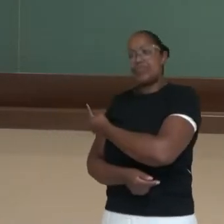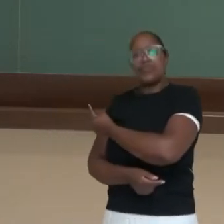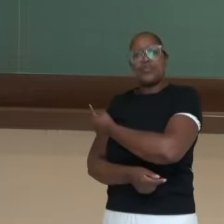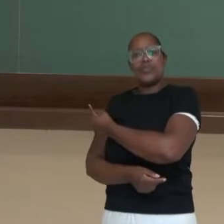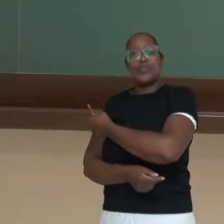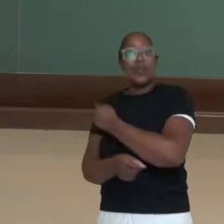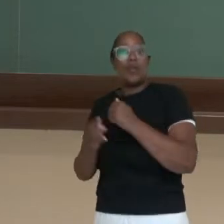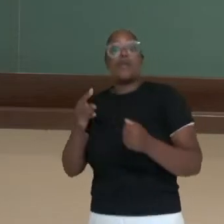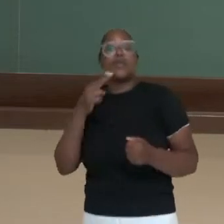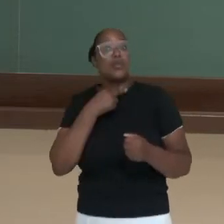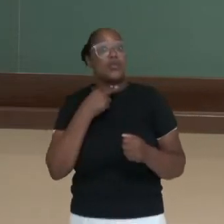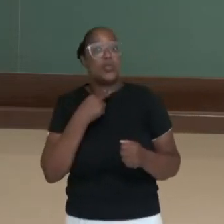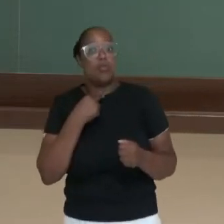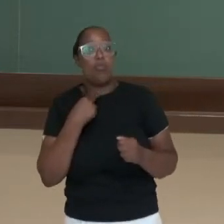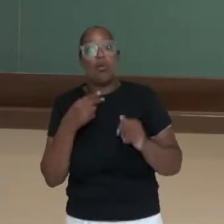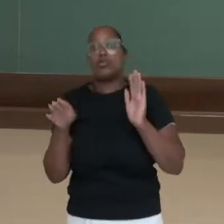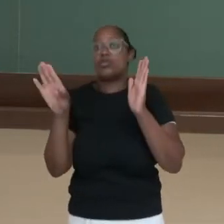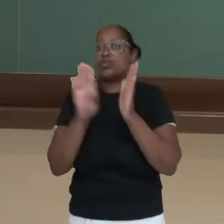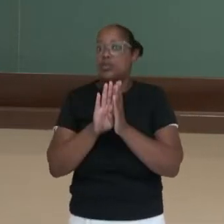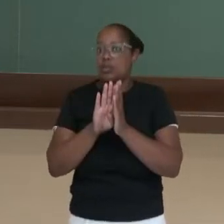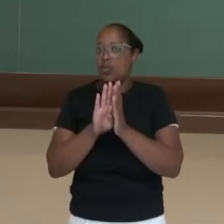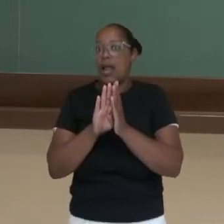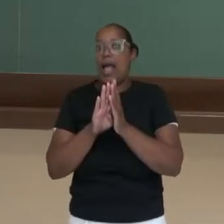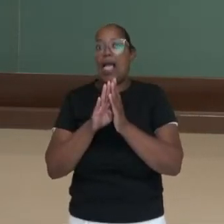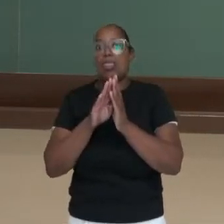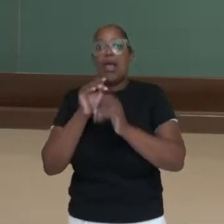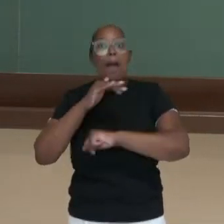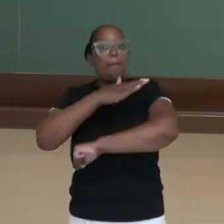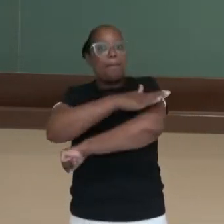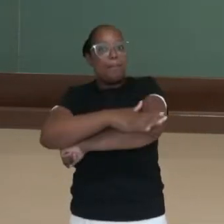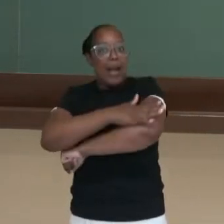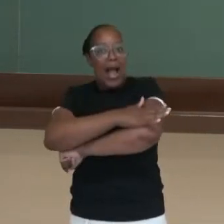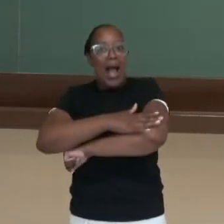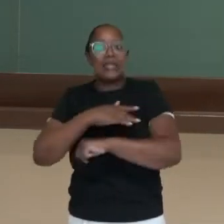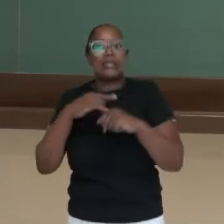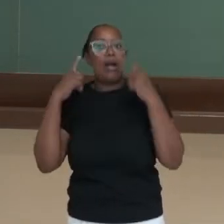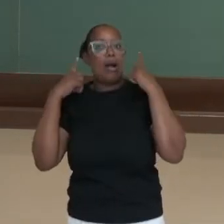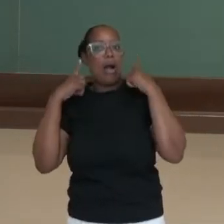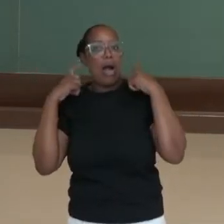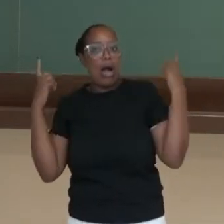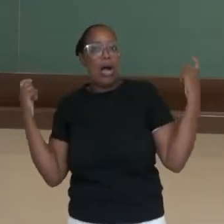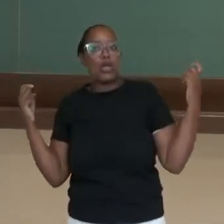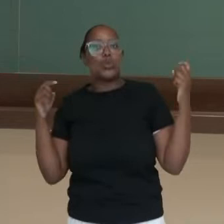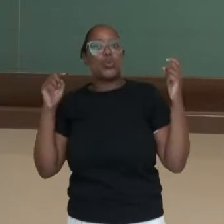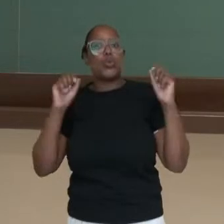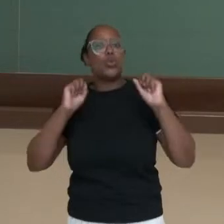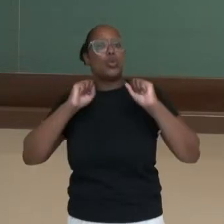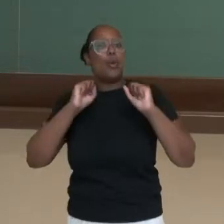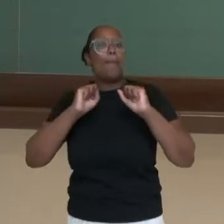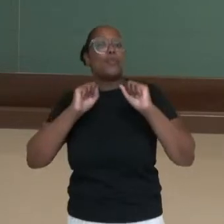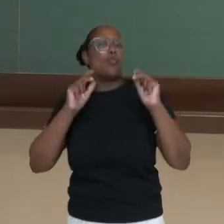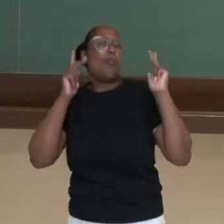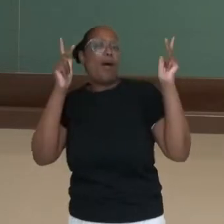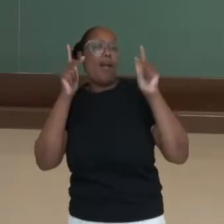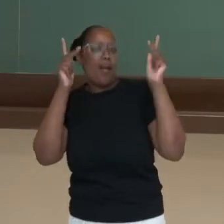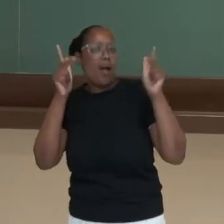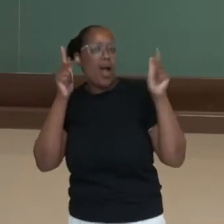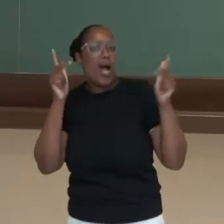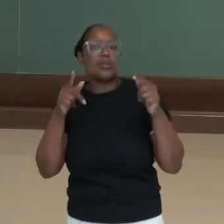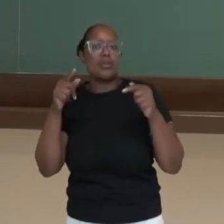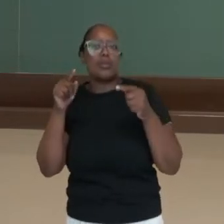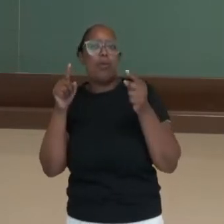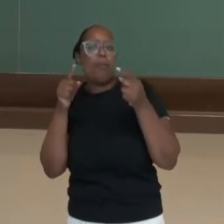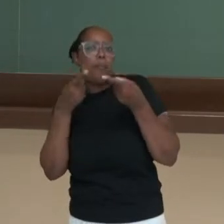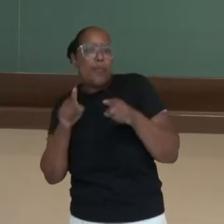praça assim, colocando o som mais alto do que o outro, ou sendo incômodo com as outras pessoas. A gente tem que agir bem,